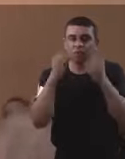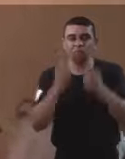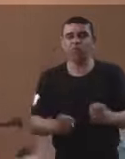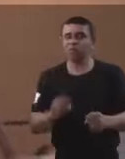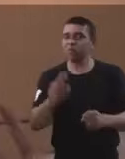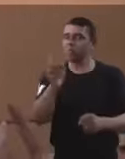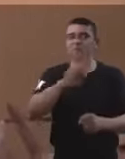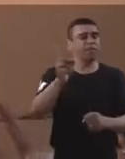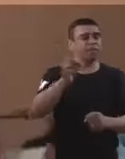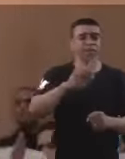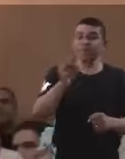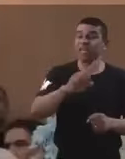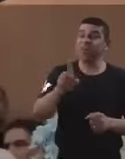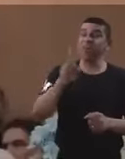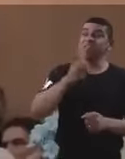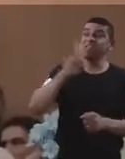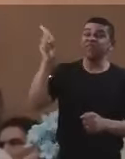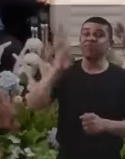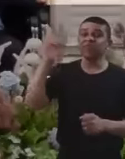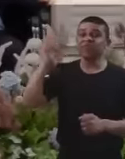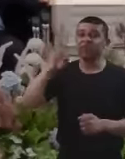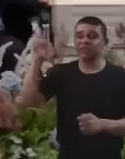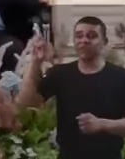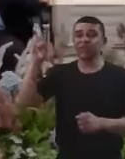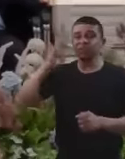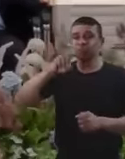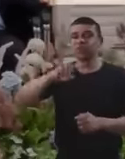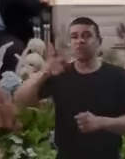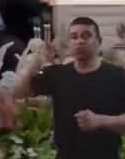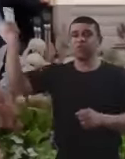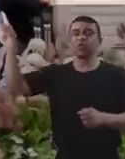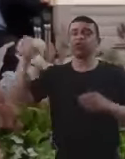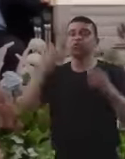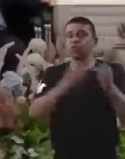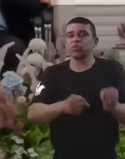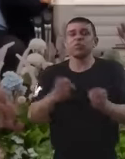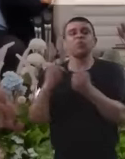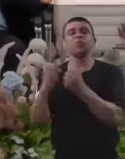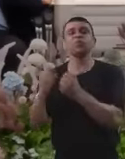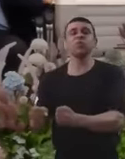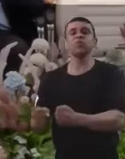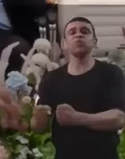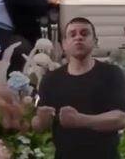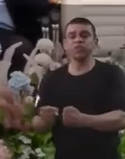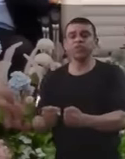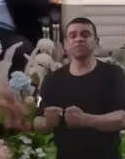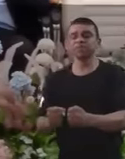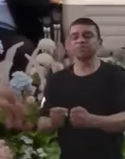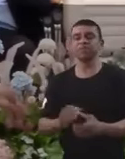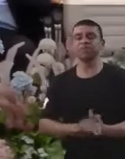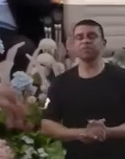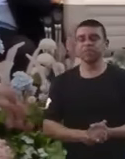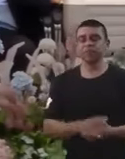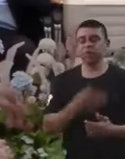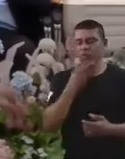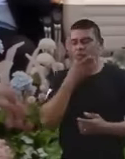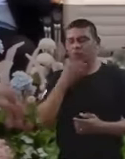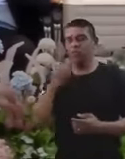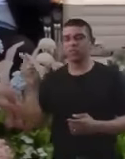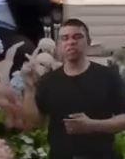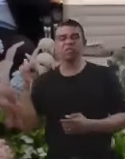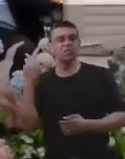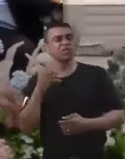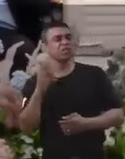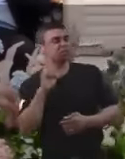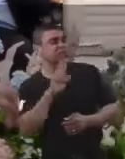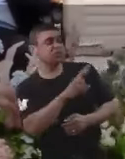manda em nada. Senhor, ordene que meu irmão divida os bens comigo. Oh,